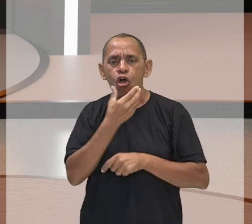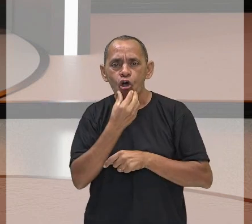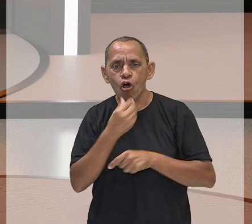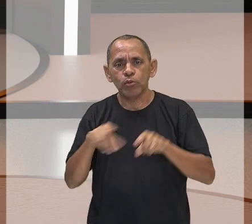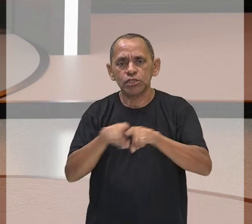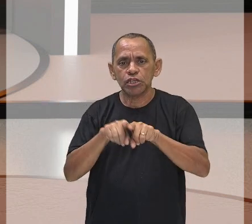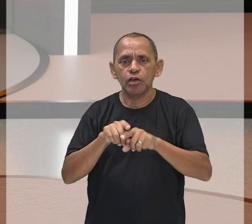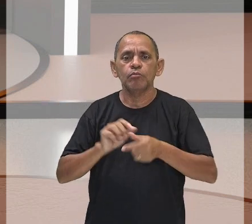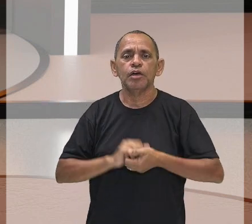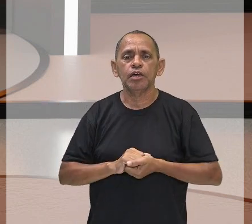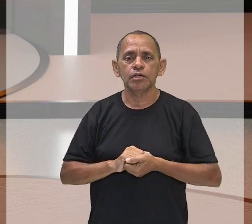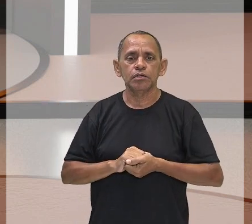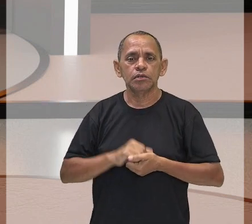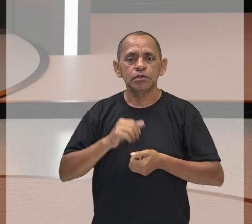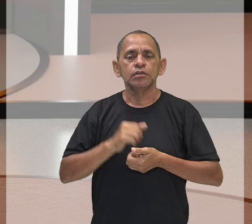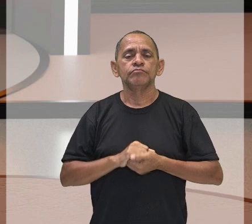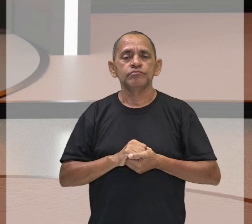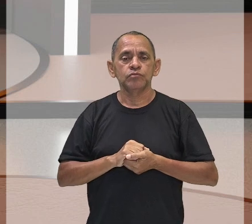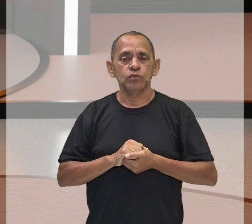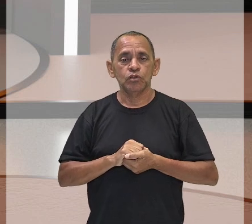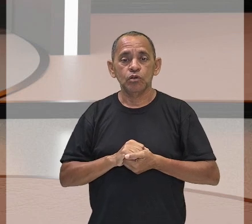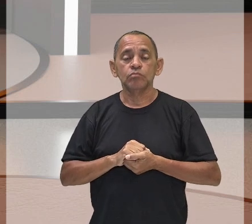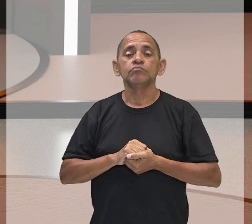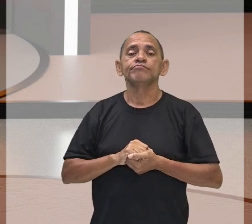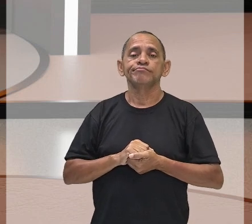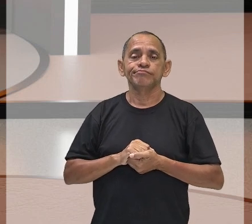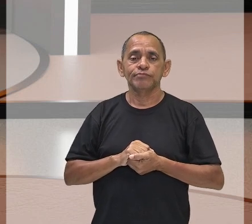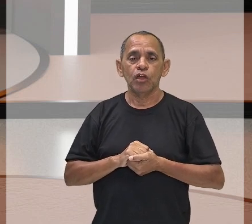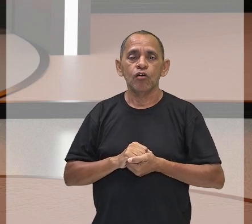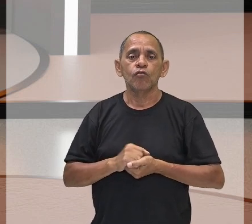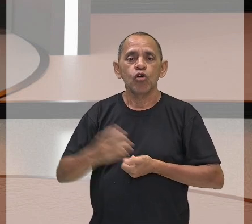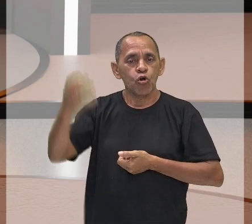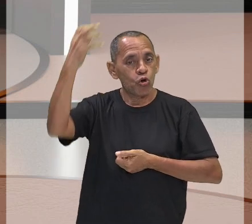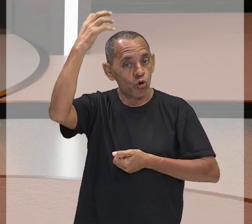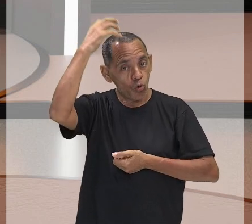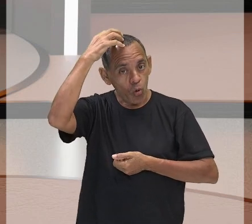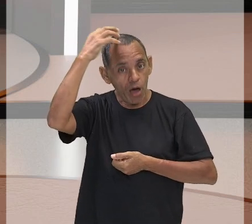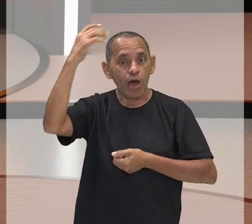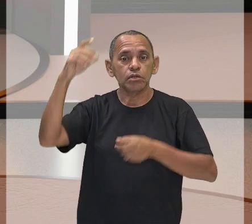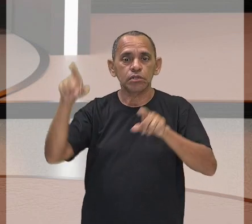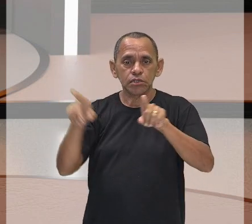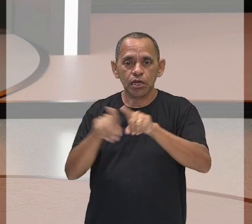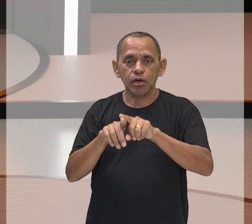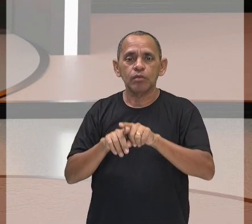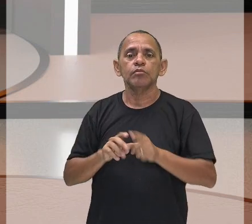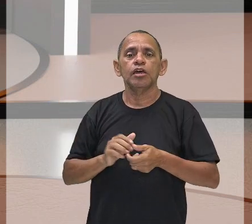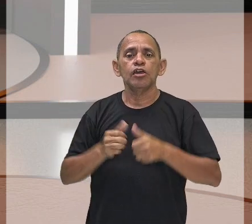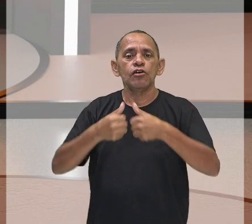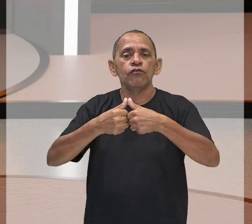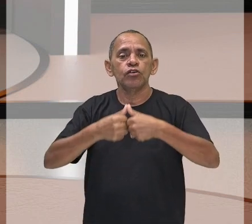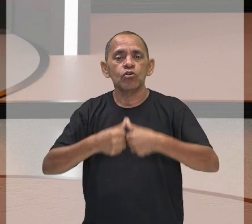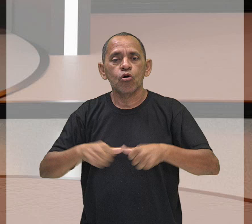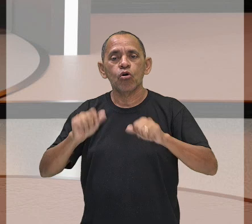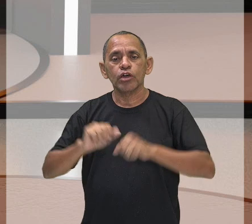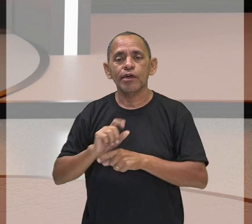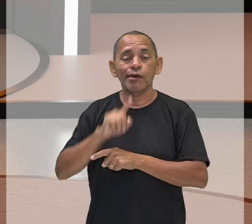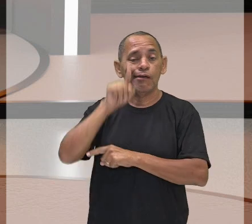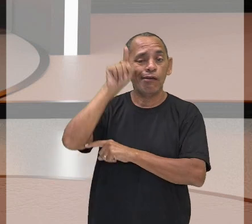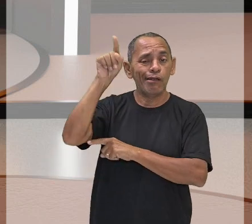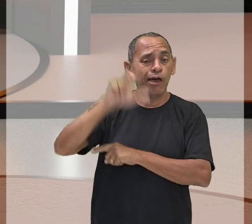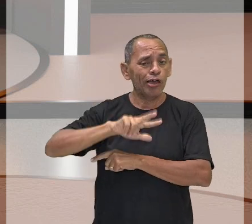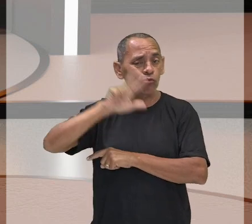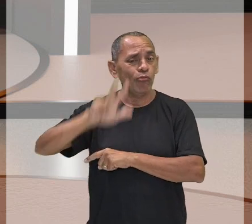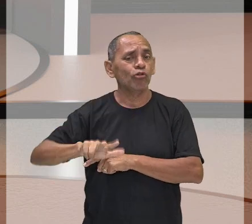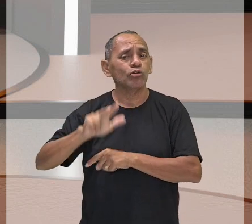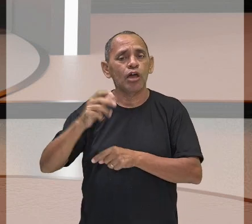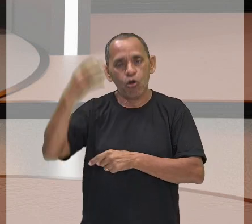transforma-se ali no Dom João VI, deixando de ser príncipe regente e se estabelecendo como o rei de Portugal, tá,